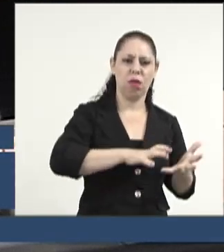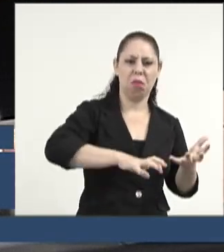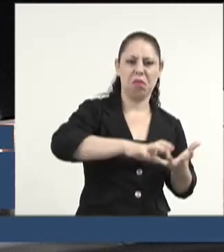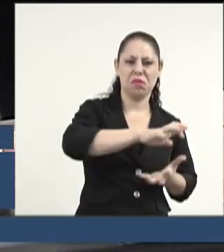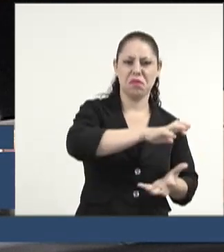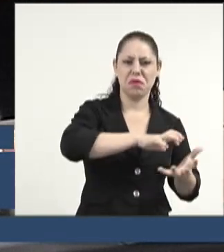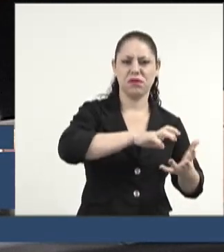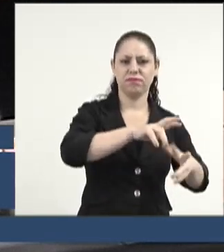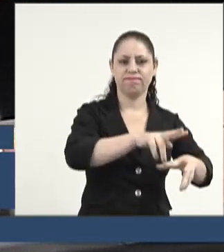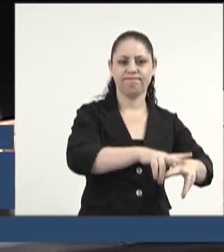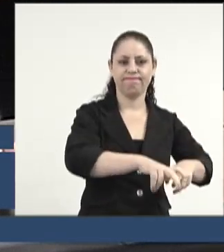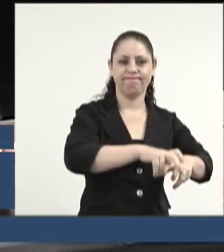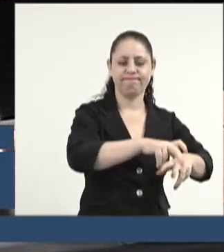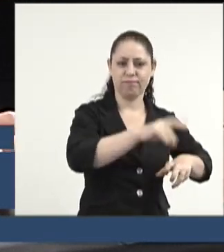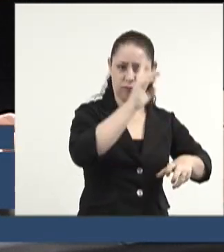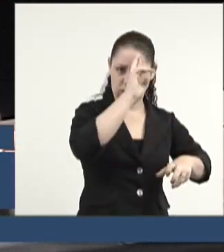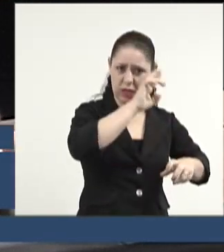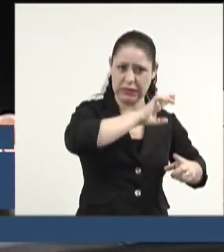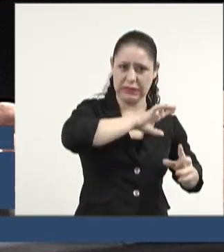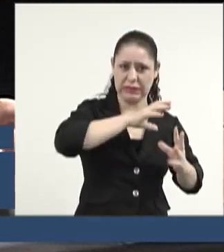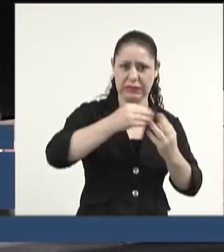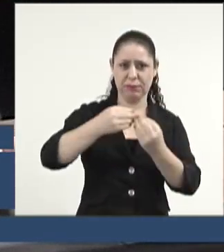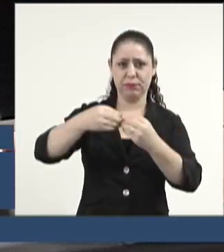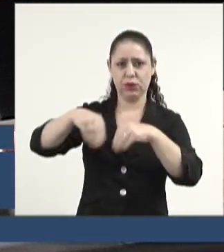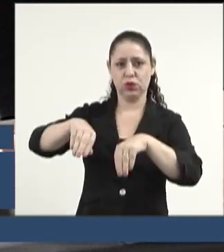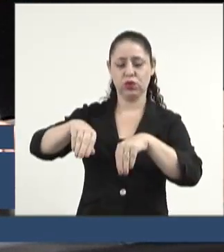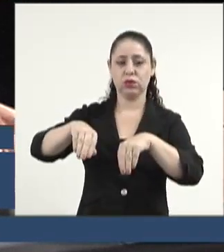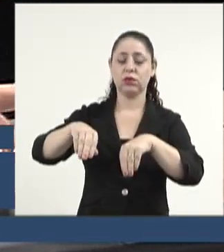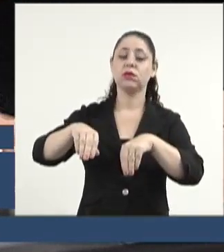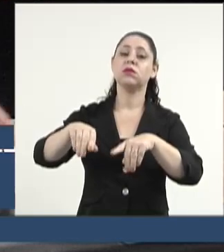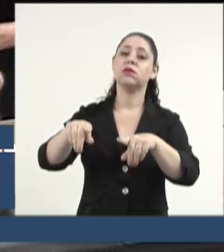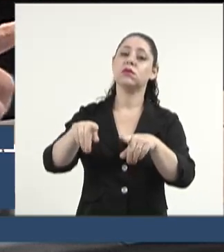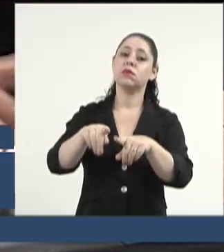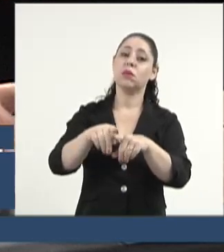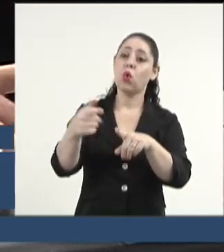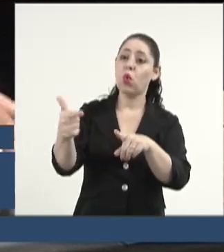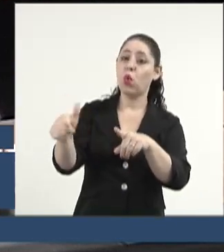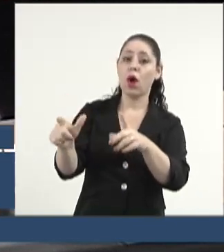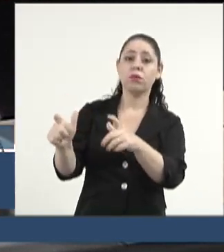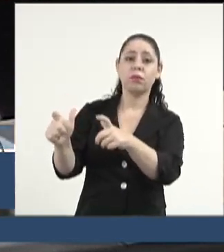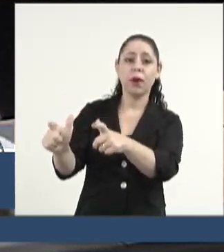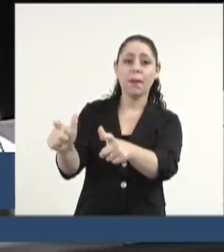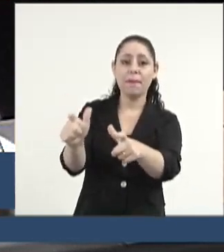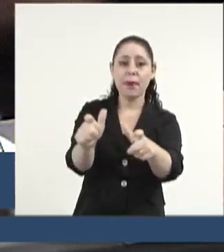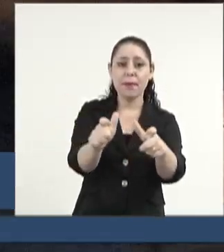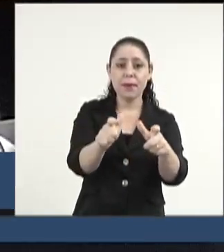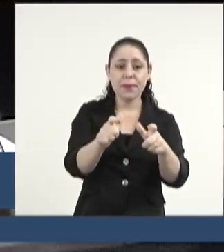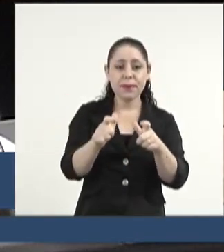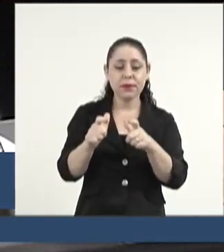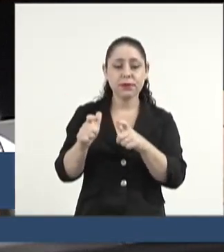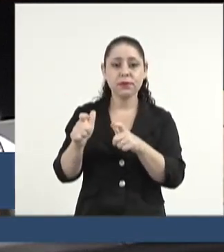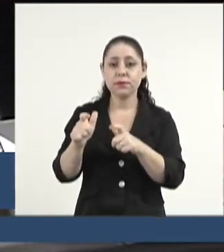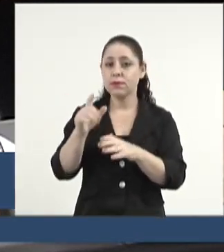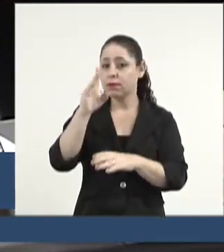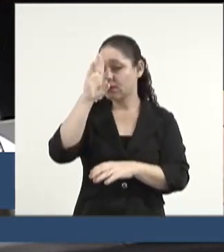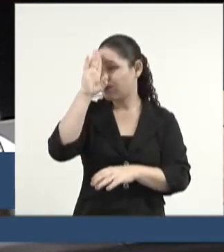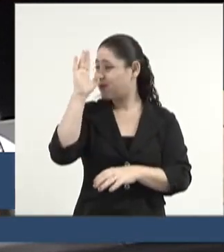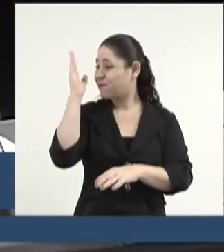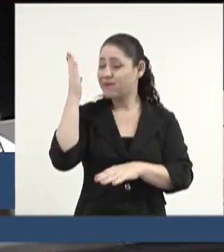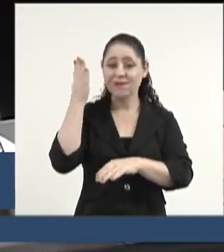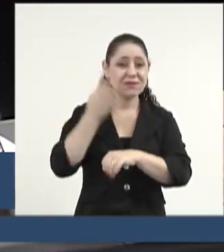está afetando de forma bastante negativa também os outros setores da sociedade, principalmente o